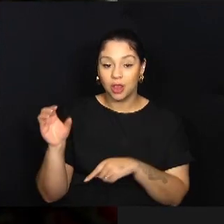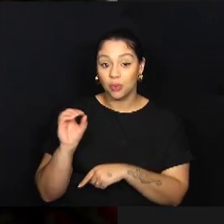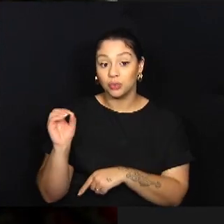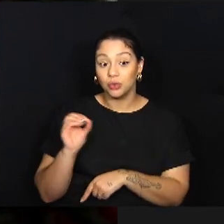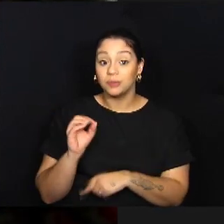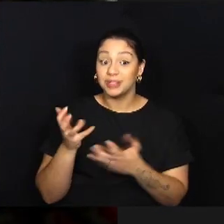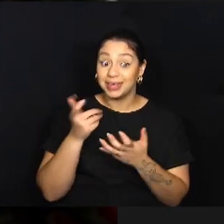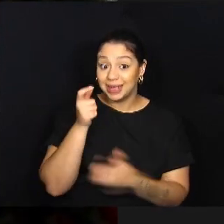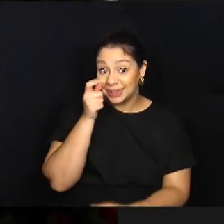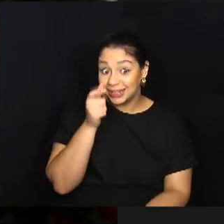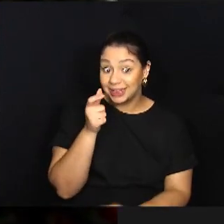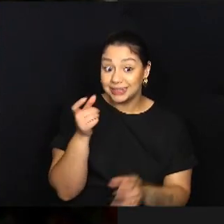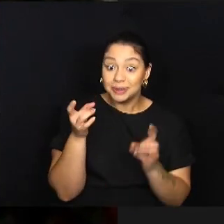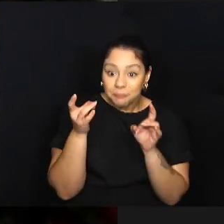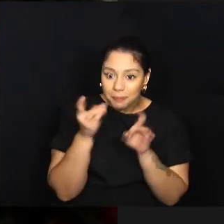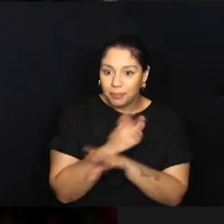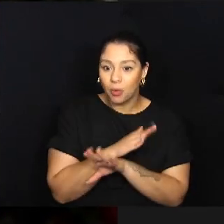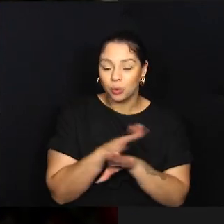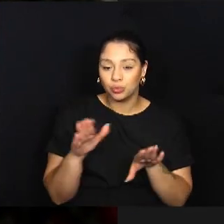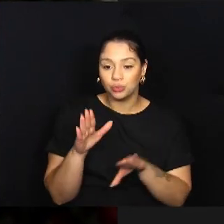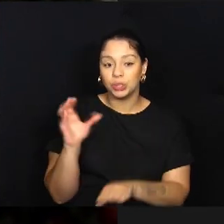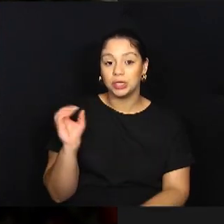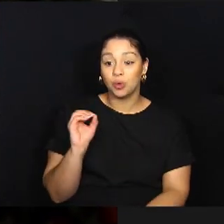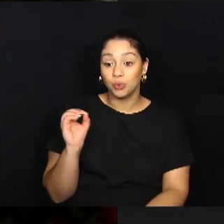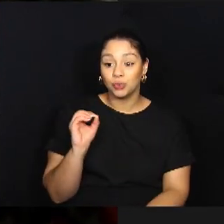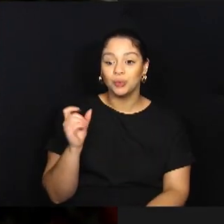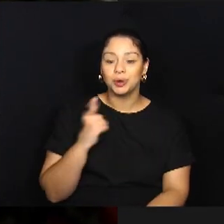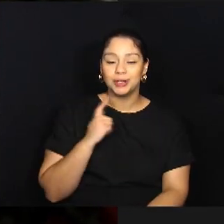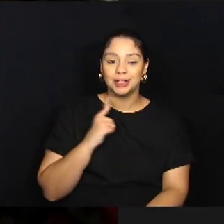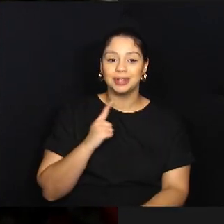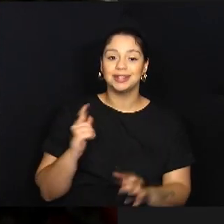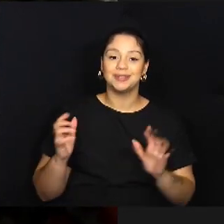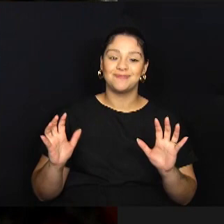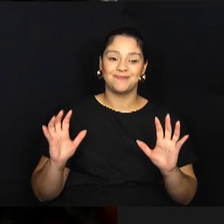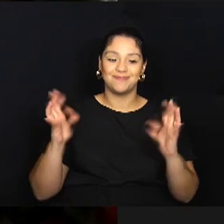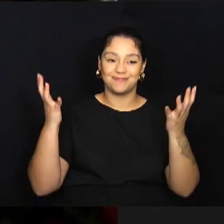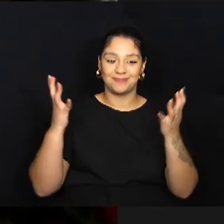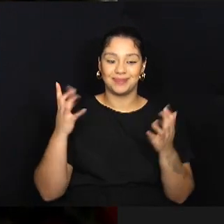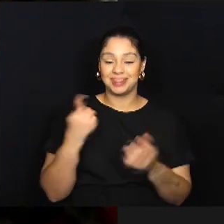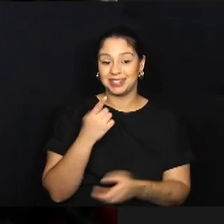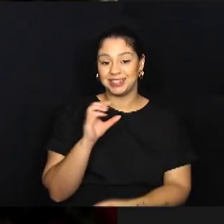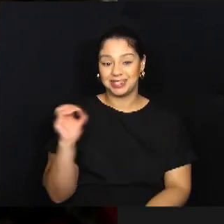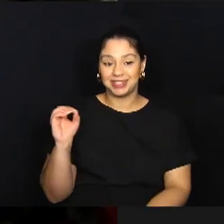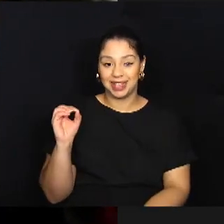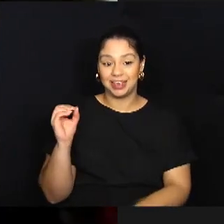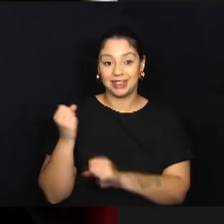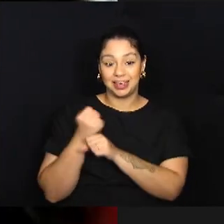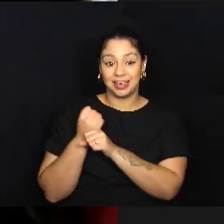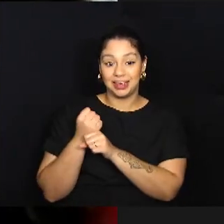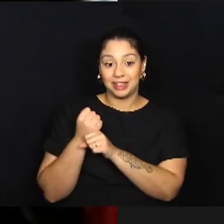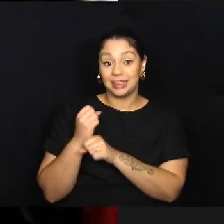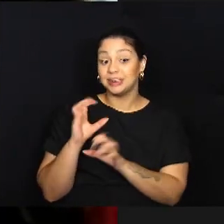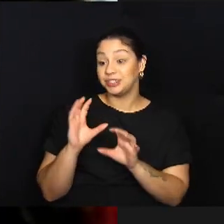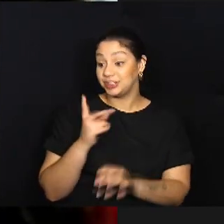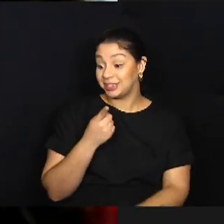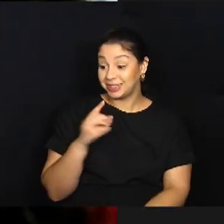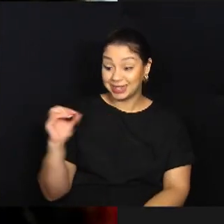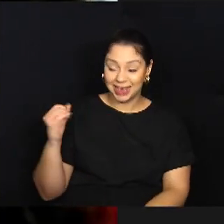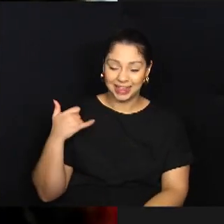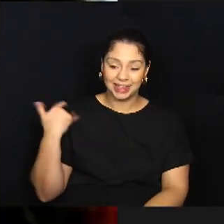o livro esteja pronto em outubro para as comemorações do centenário do Fernando Sabino. Então, nós vamos contar essas